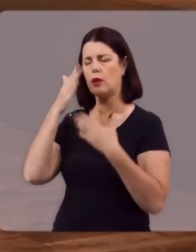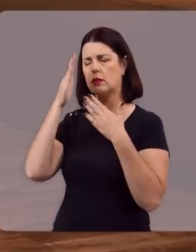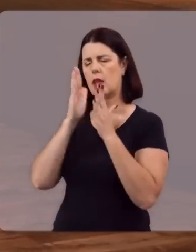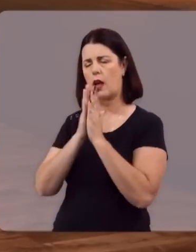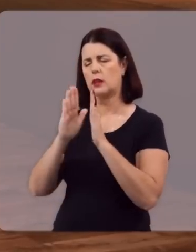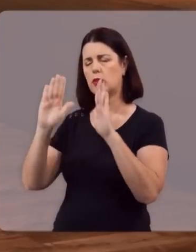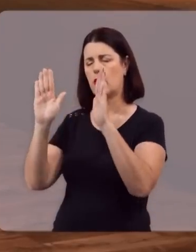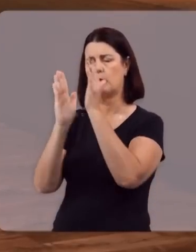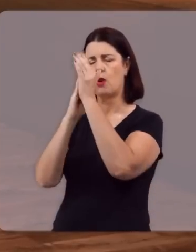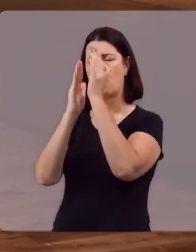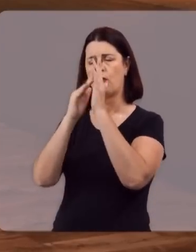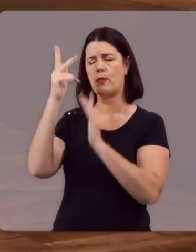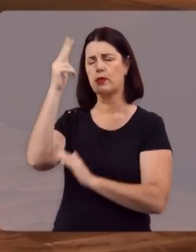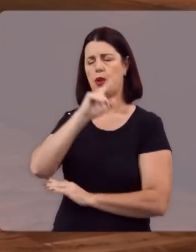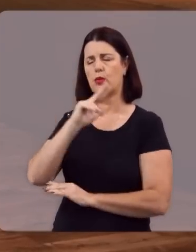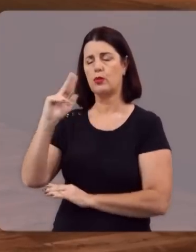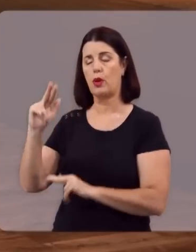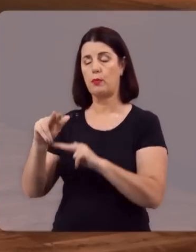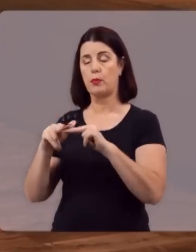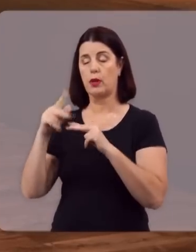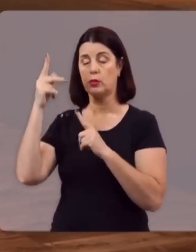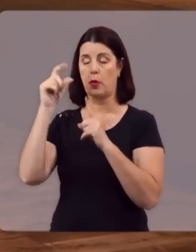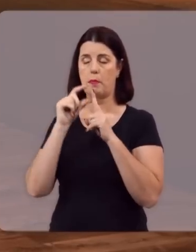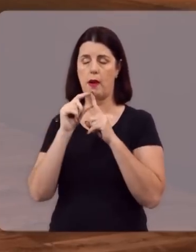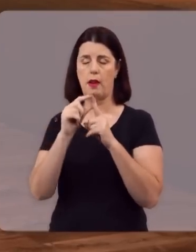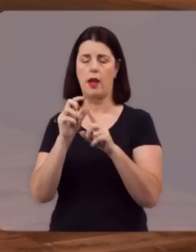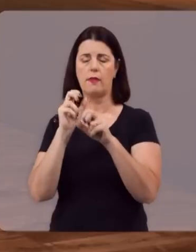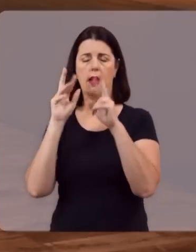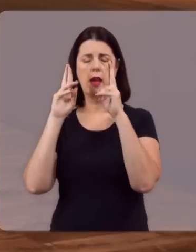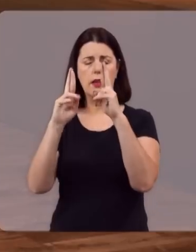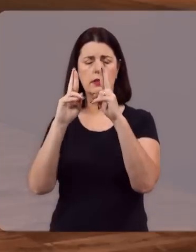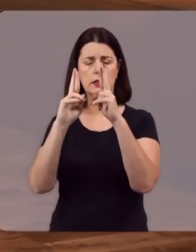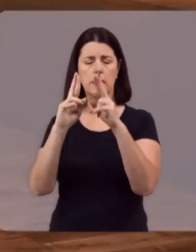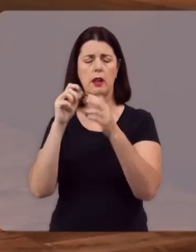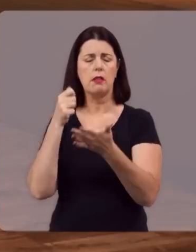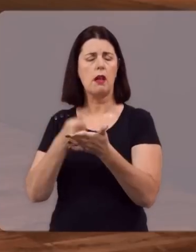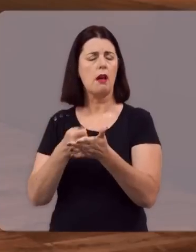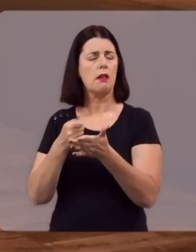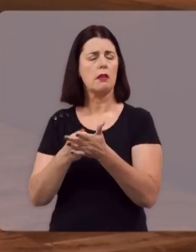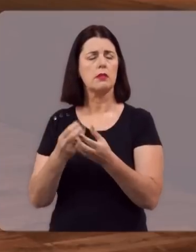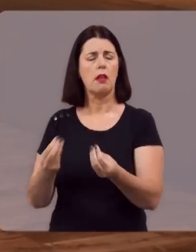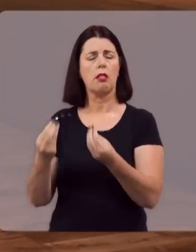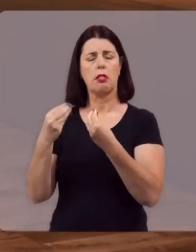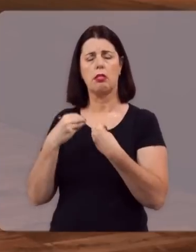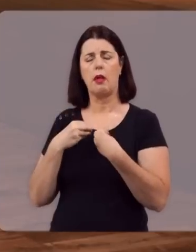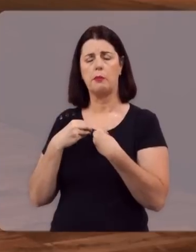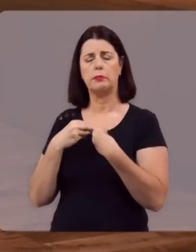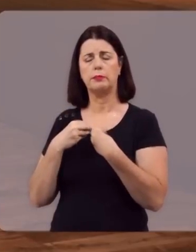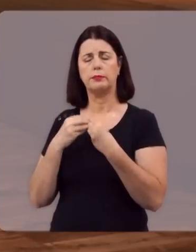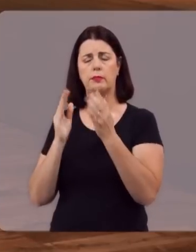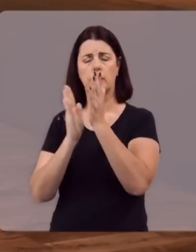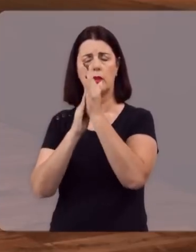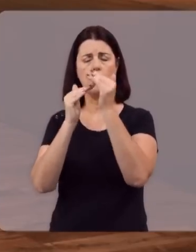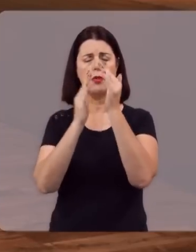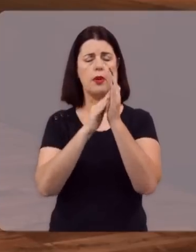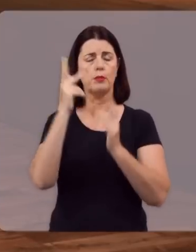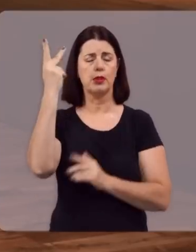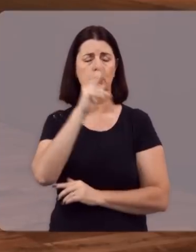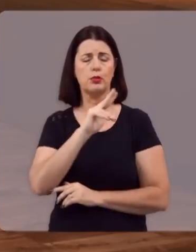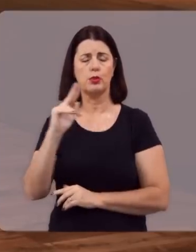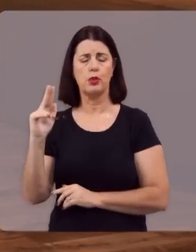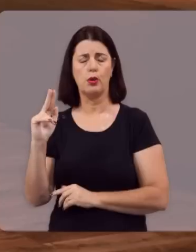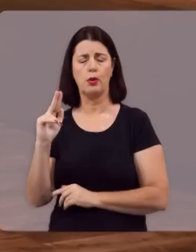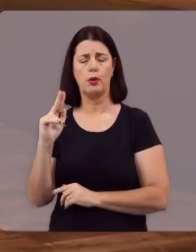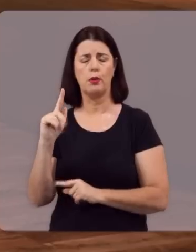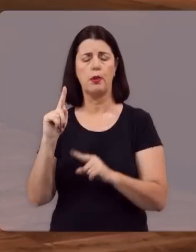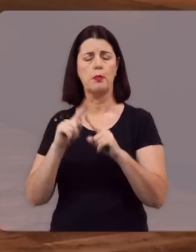nós te adoramos e louvamos o teu nome pela tua palavra, pela esperança e garantia que ela nos traz. Louvamos o